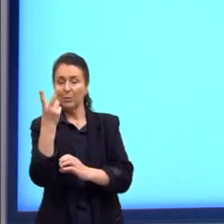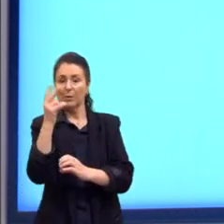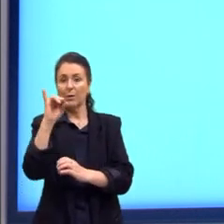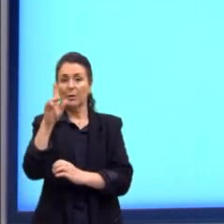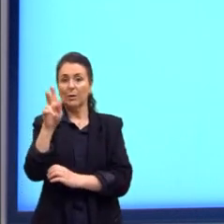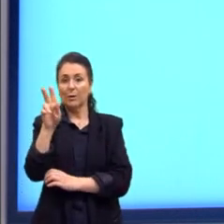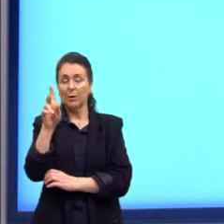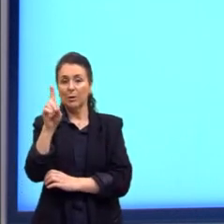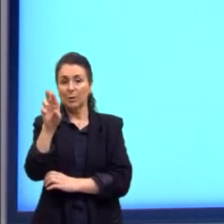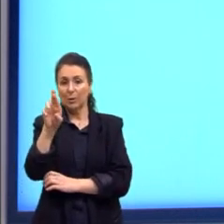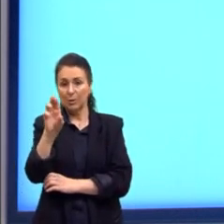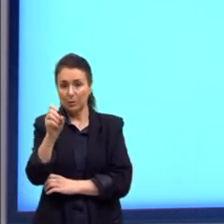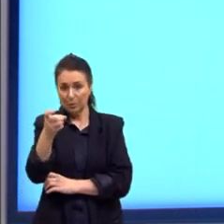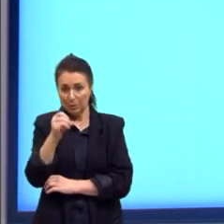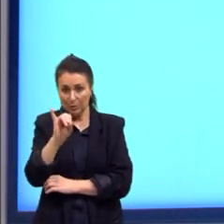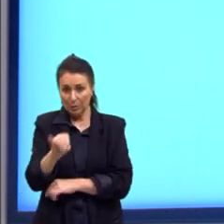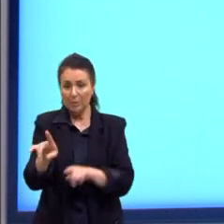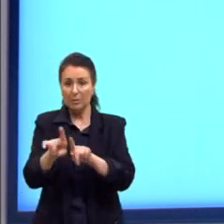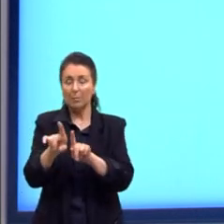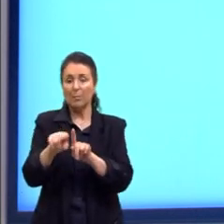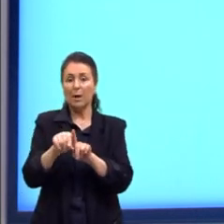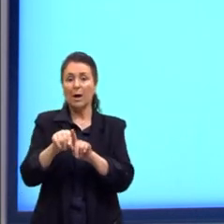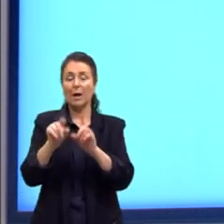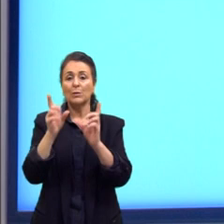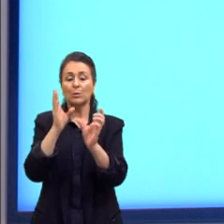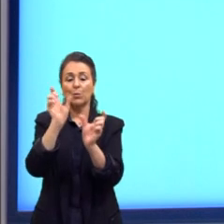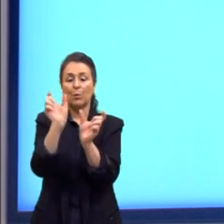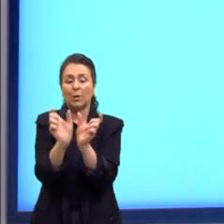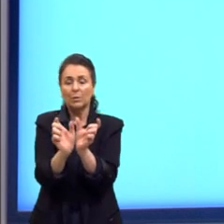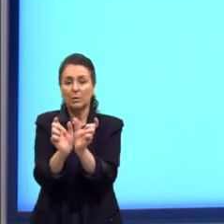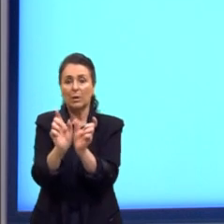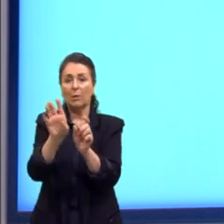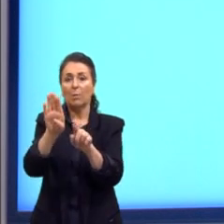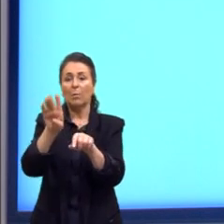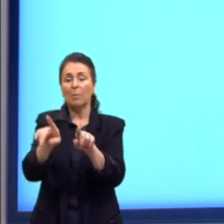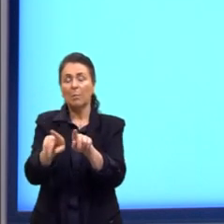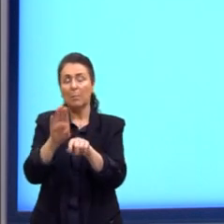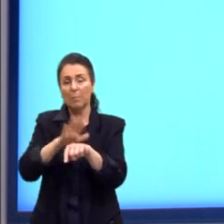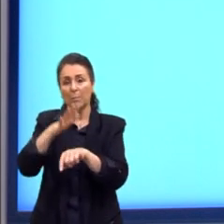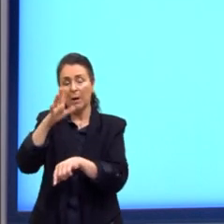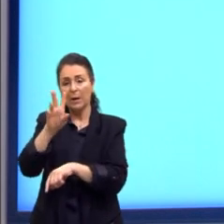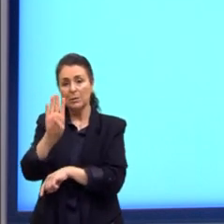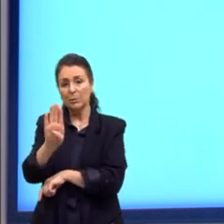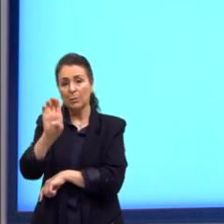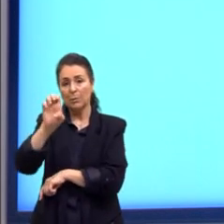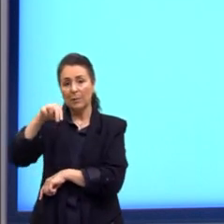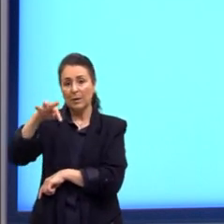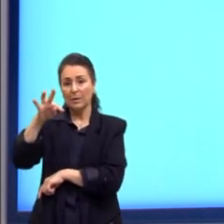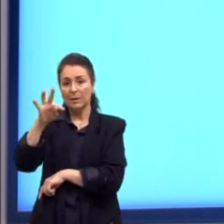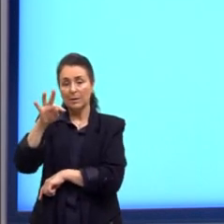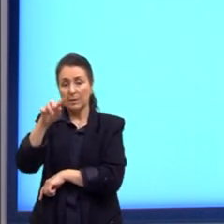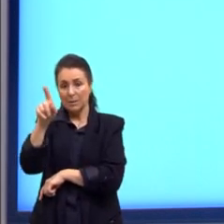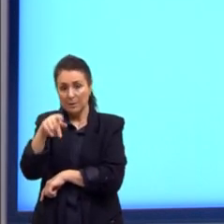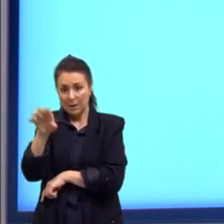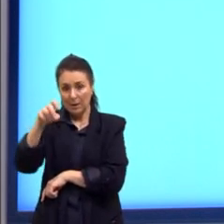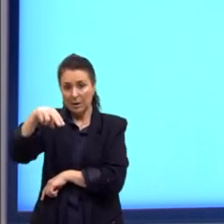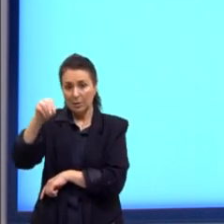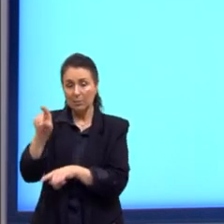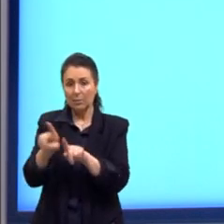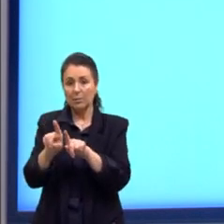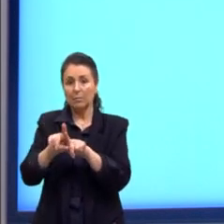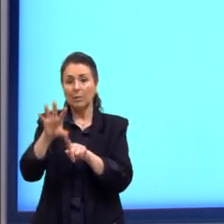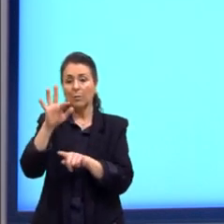radical ramificações mais bem vendo né que é esse anel aromático ou eu posso usar fenol também